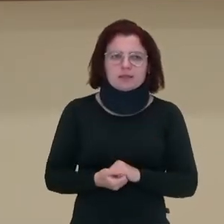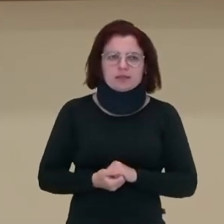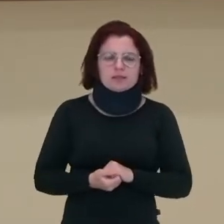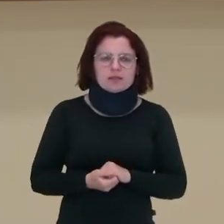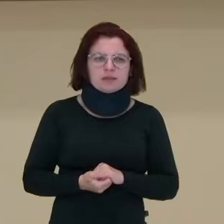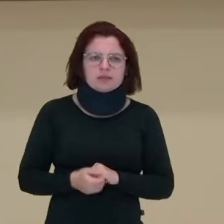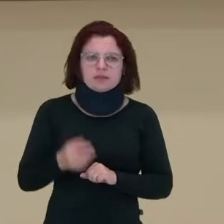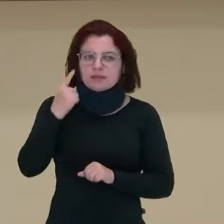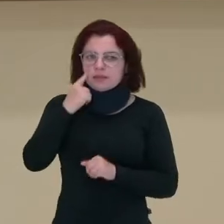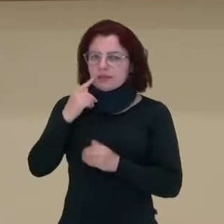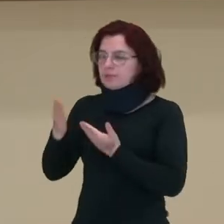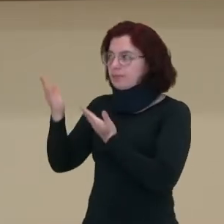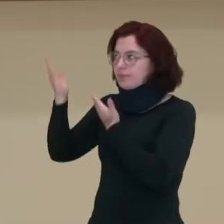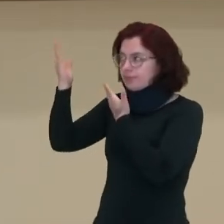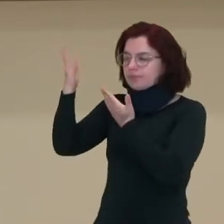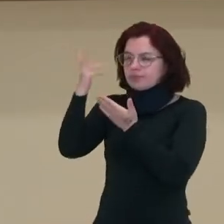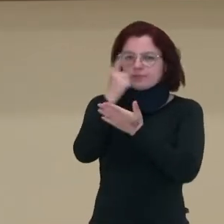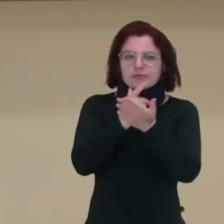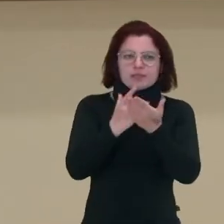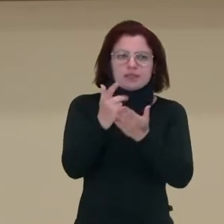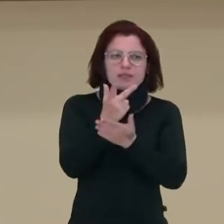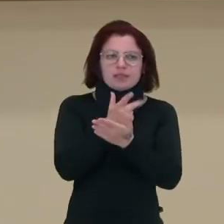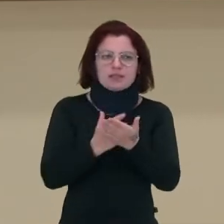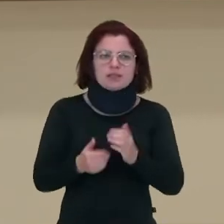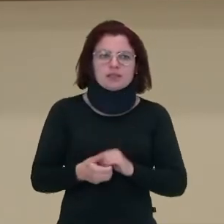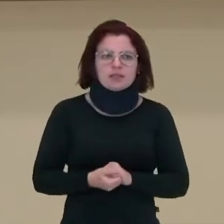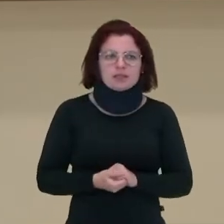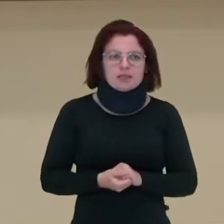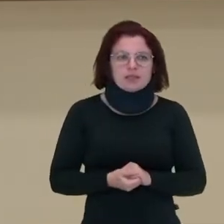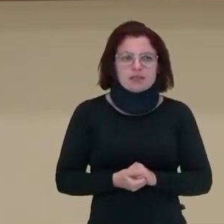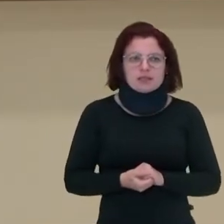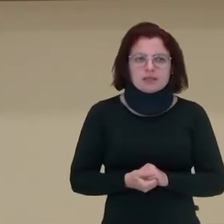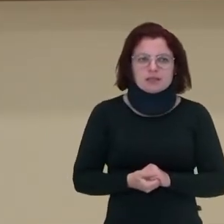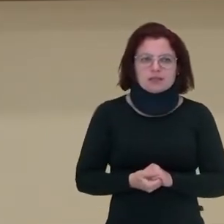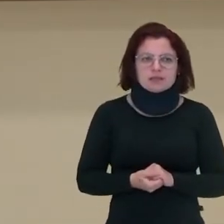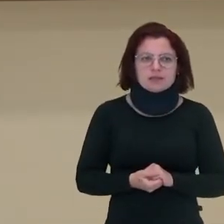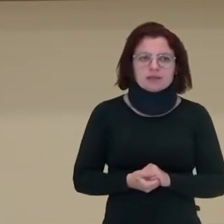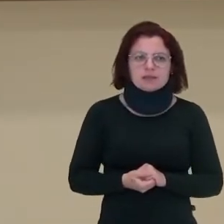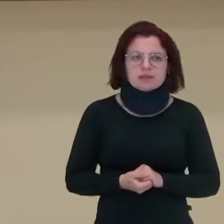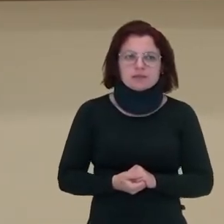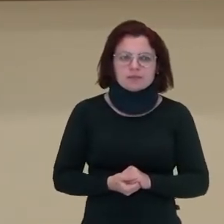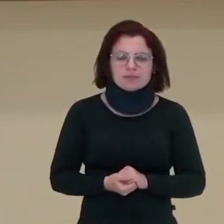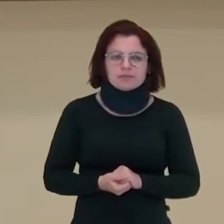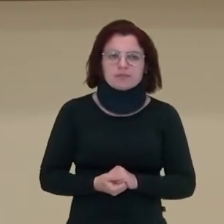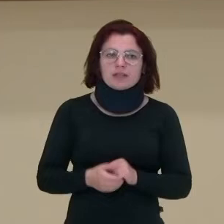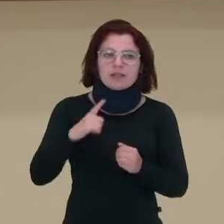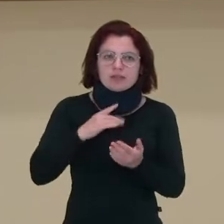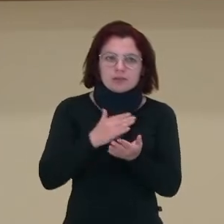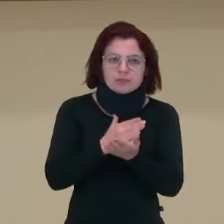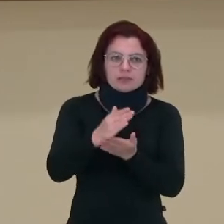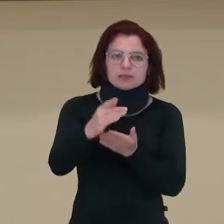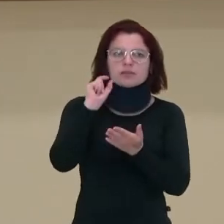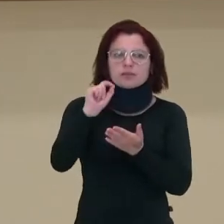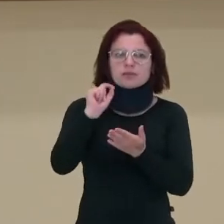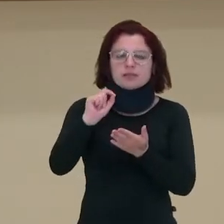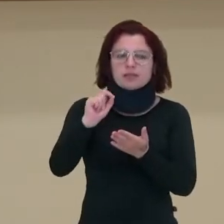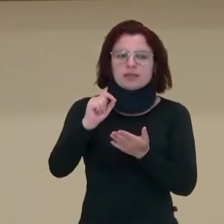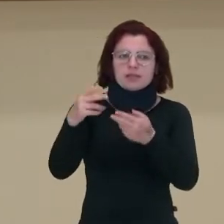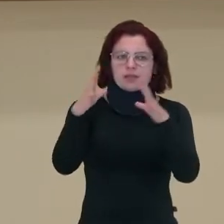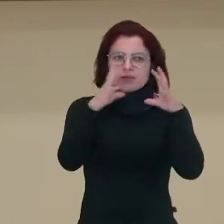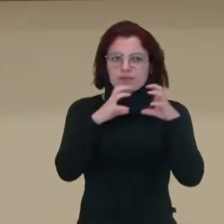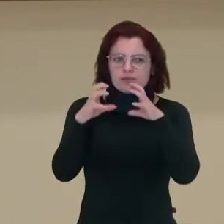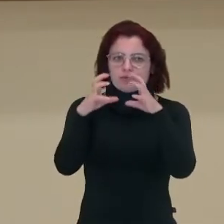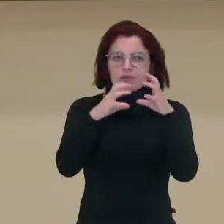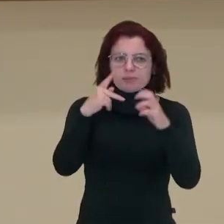de interesse e expansão japonesa. A campanha do Pacífico ela vai ser iniciada principalmente em